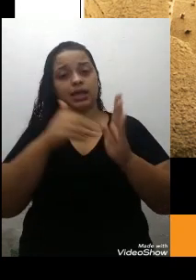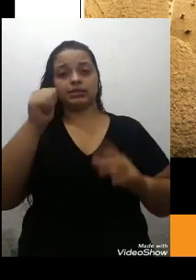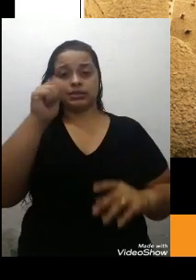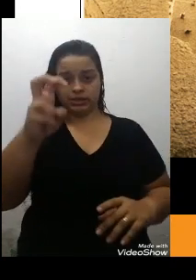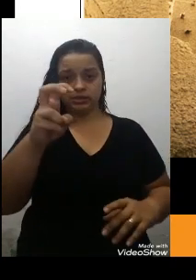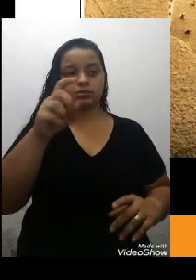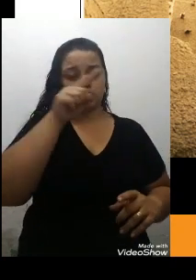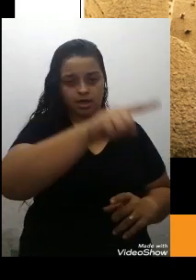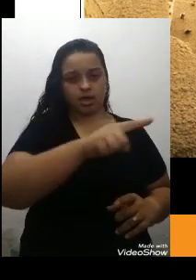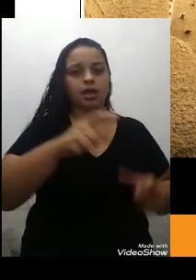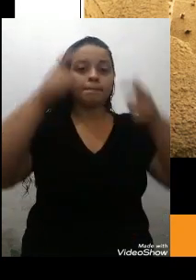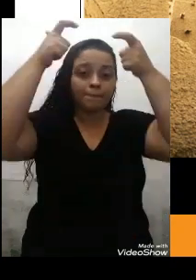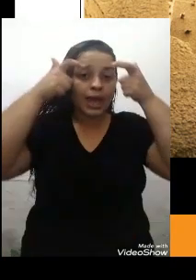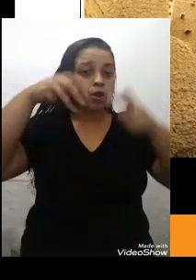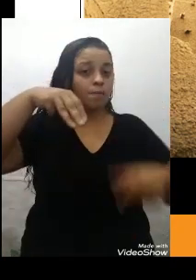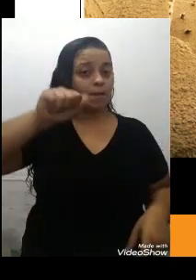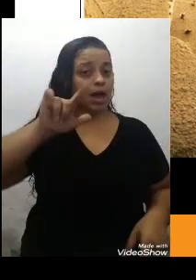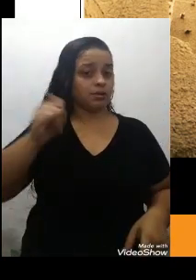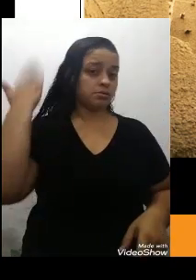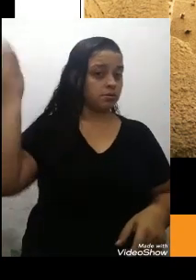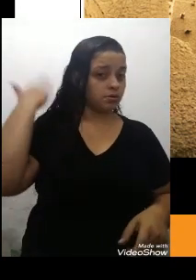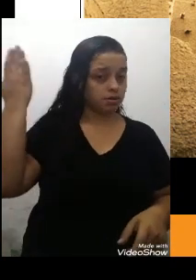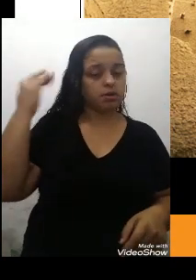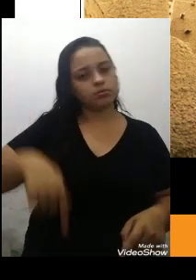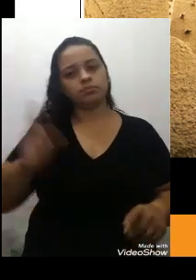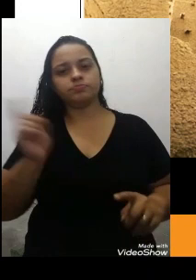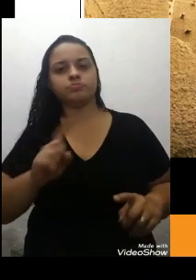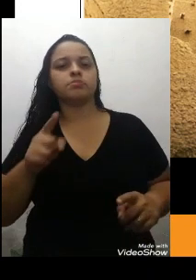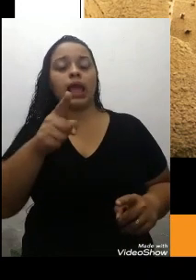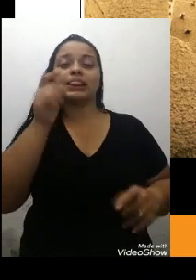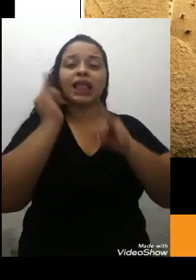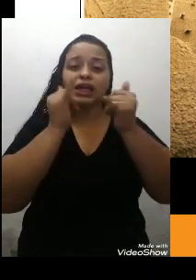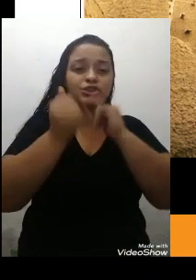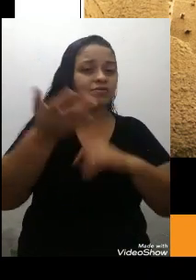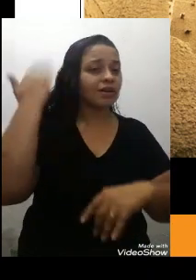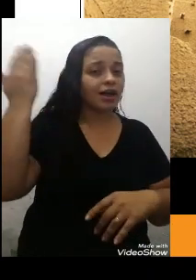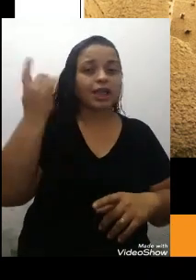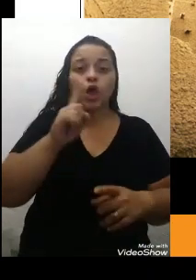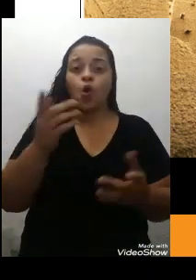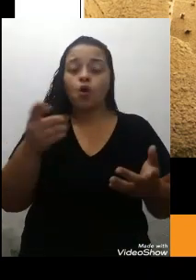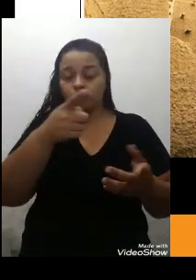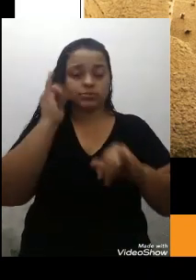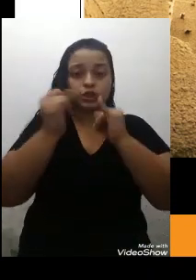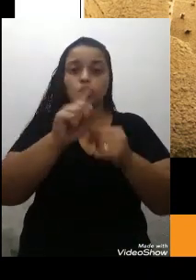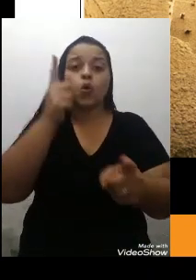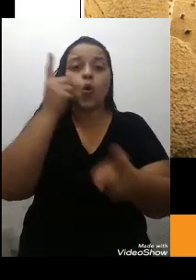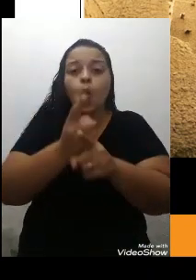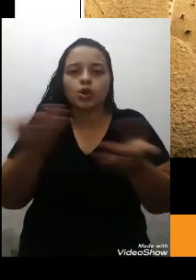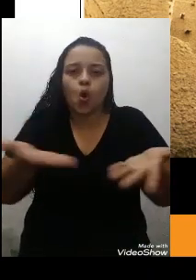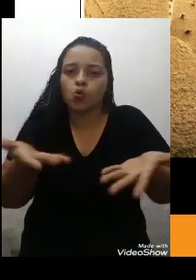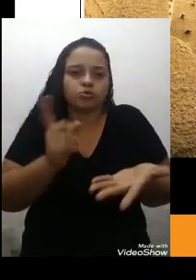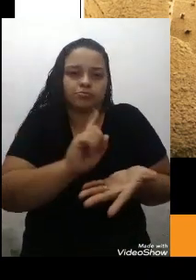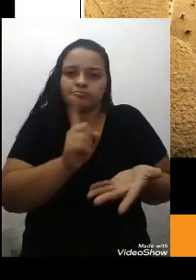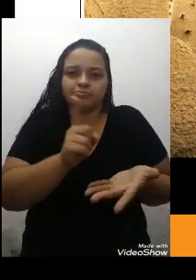Mali. Narrativas que muitas vezes a gente não encontra na nossa sociedade atual, né? Ou